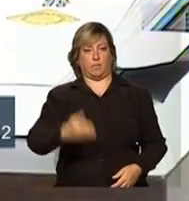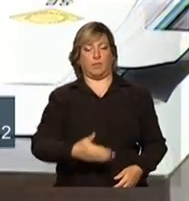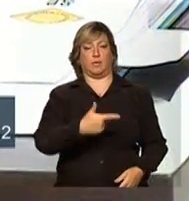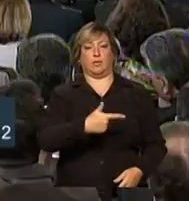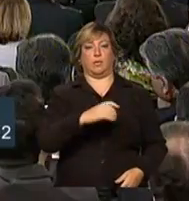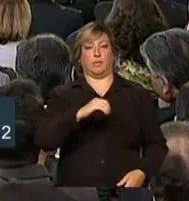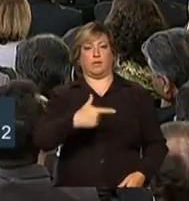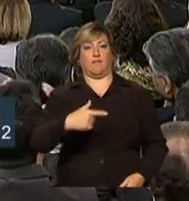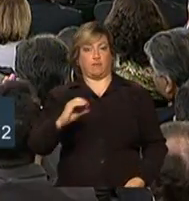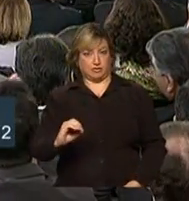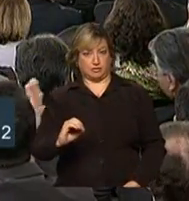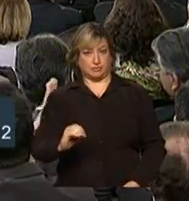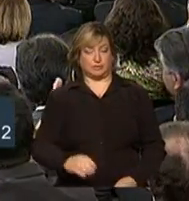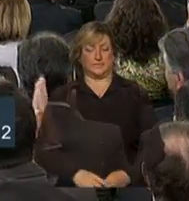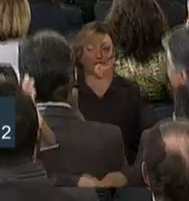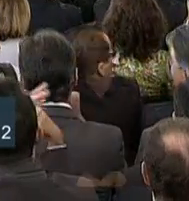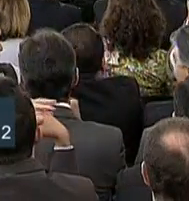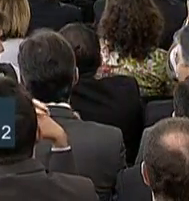2011-2020.